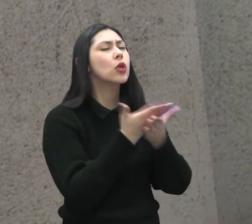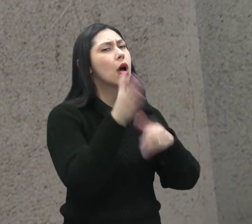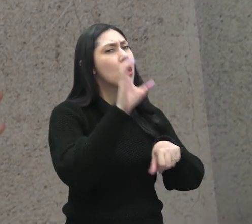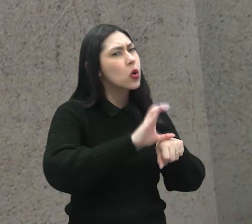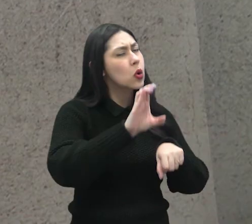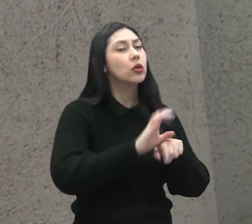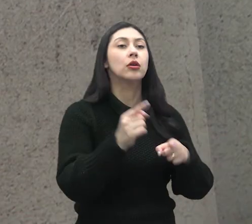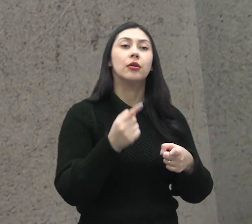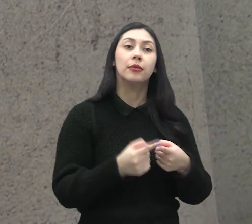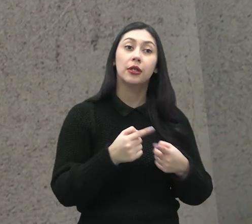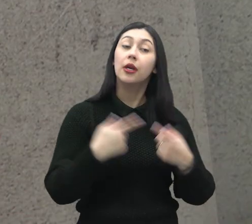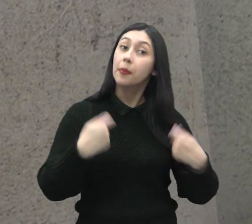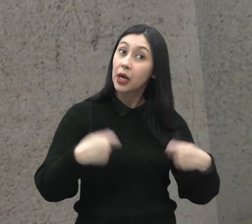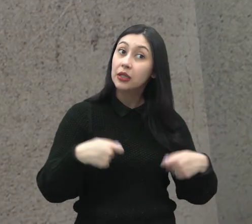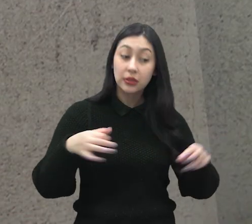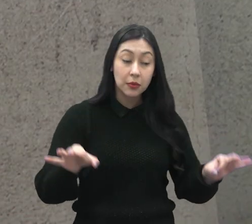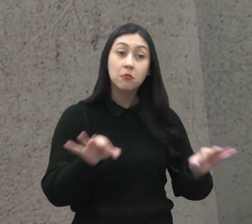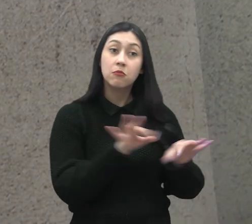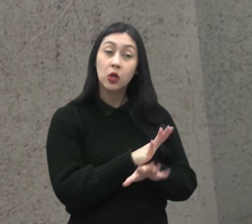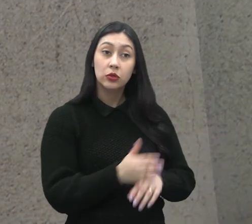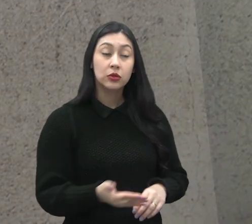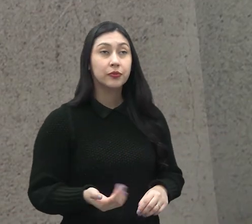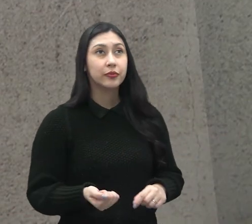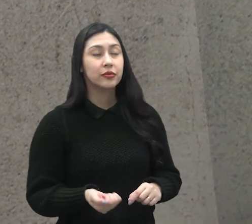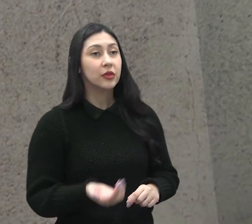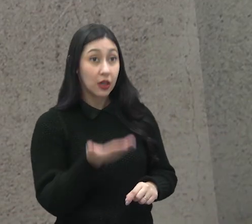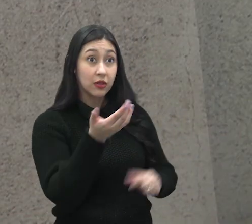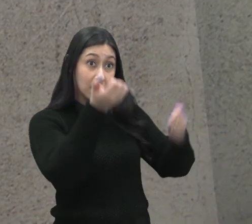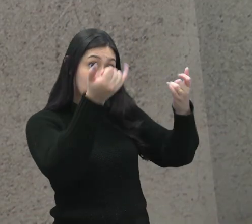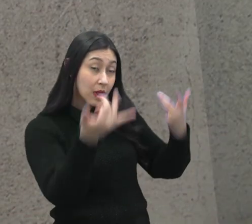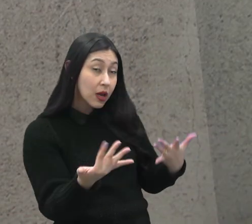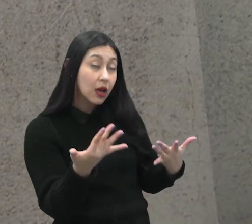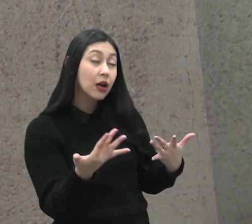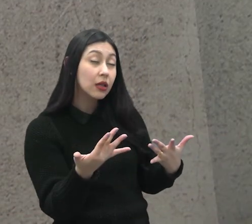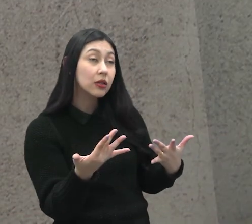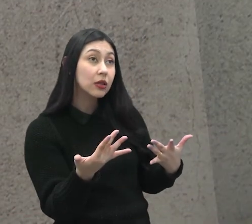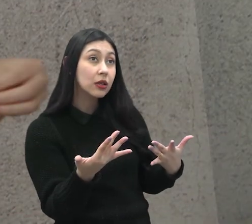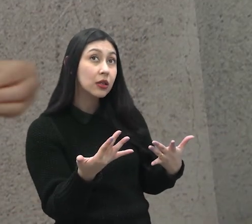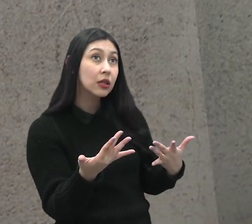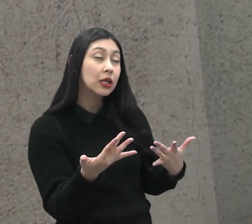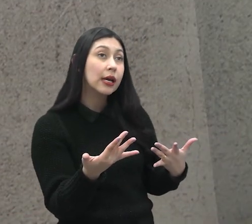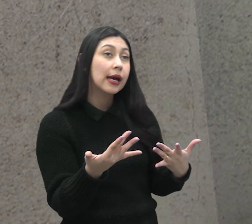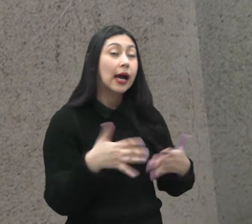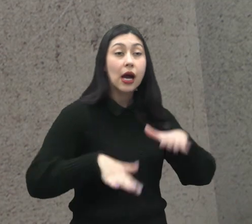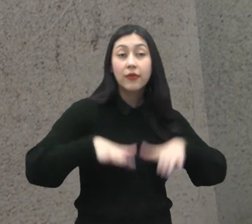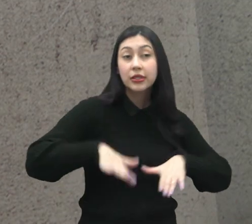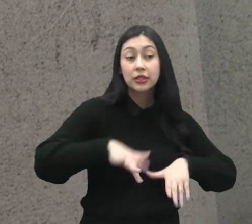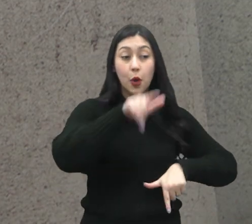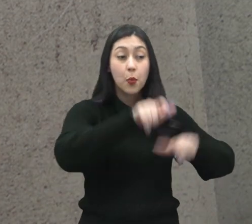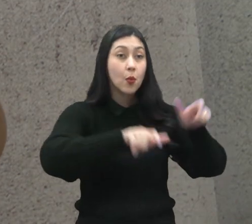porque a gente sempre tem de estar preparado. Você falava, antes da gente começar a gravação, né, que muitas